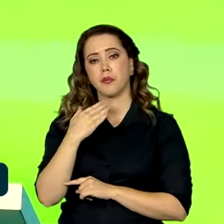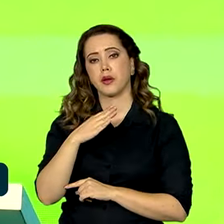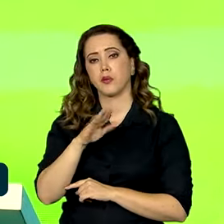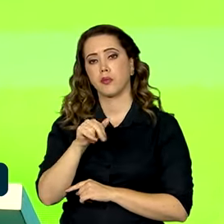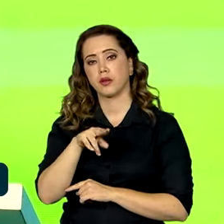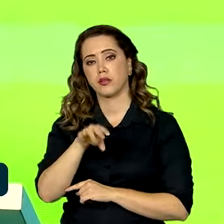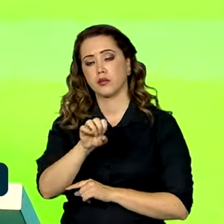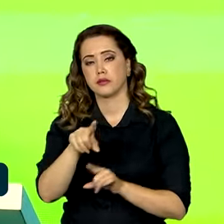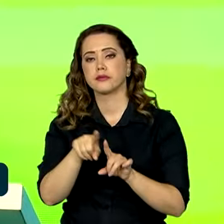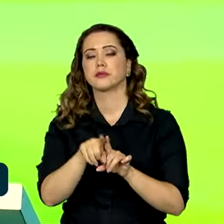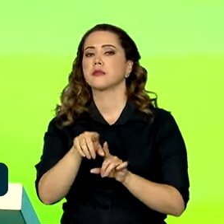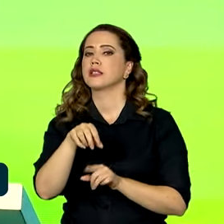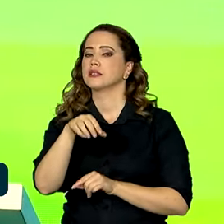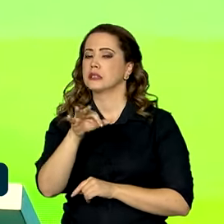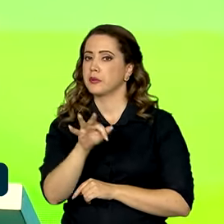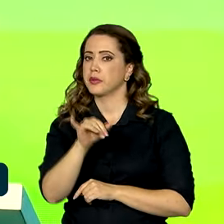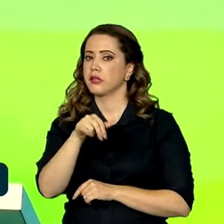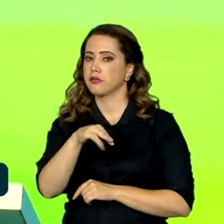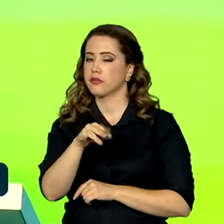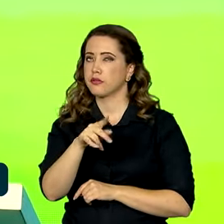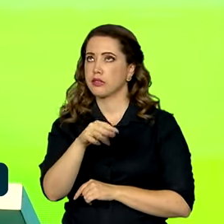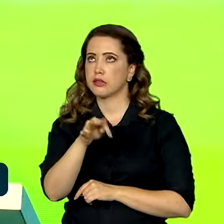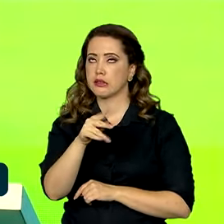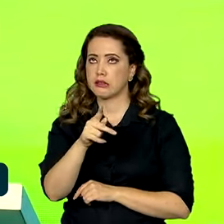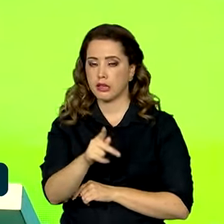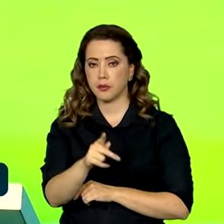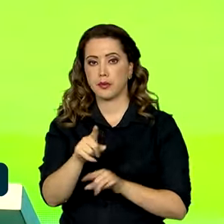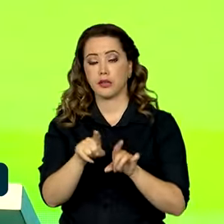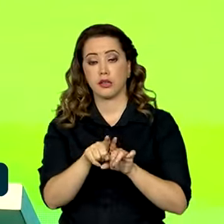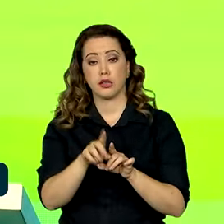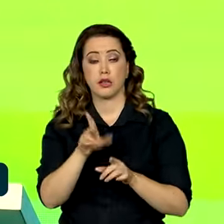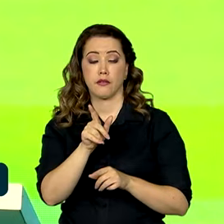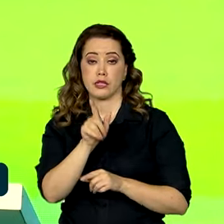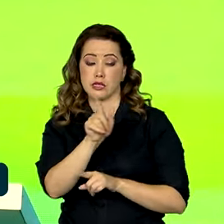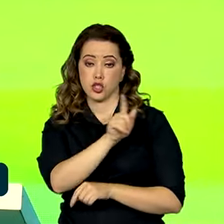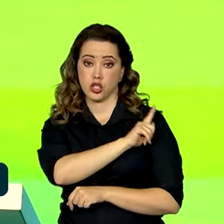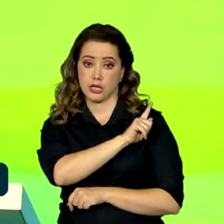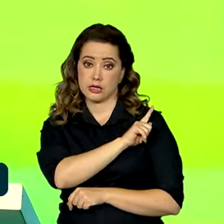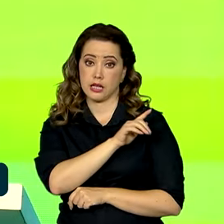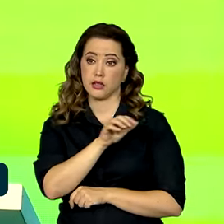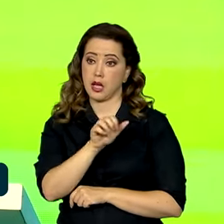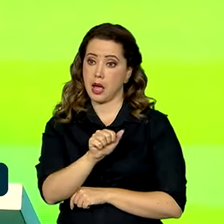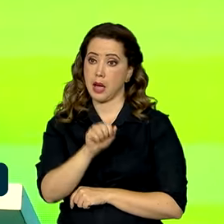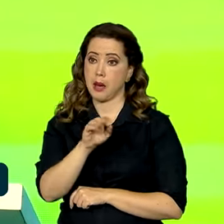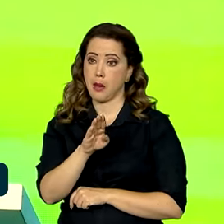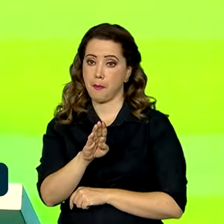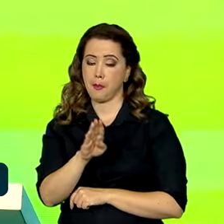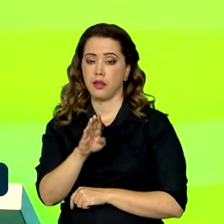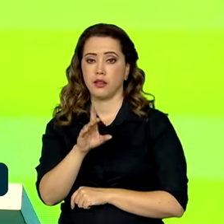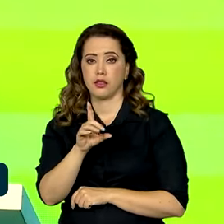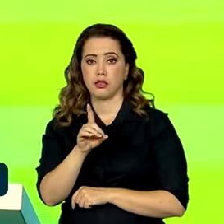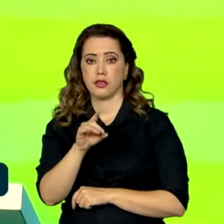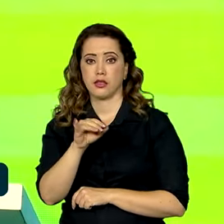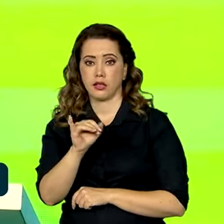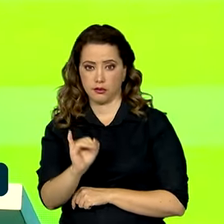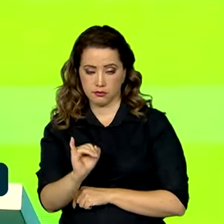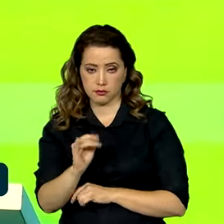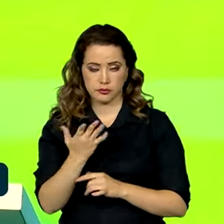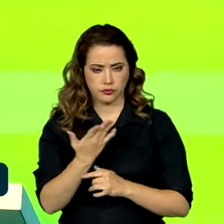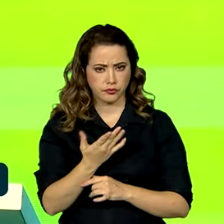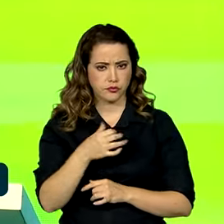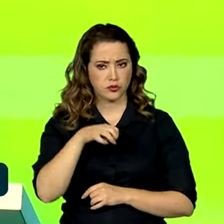Finep. E é gerenciado pela BDI, Associação Brasileira de Desenvolvimento Industrial.